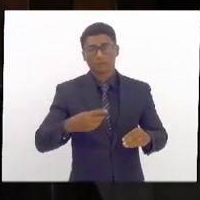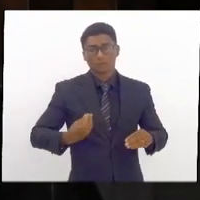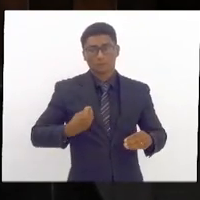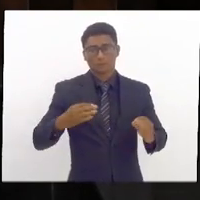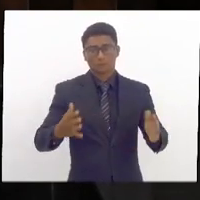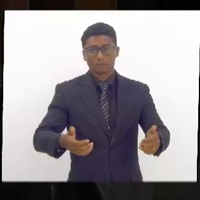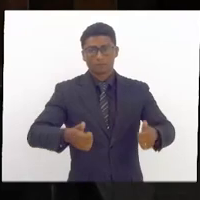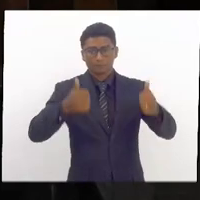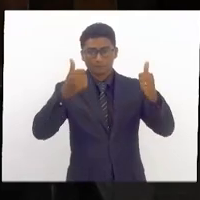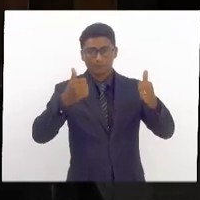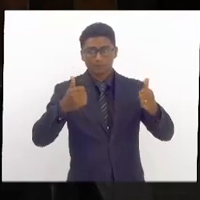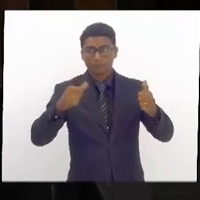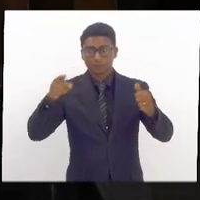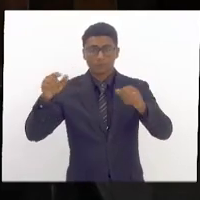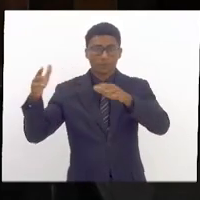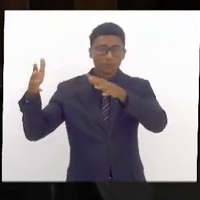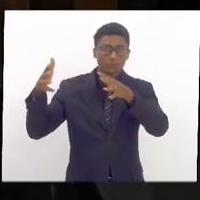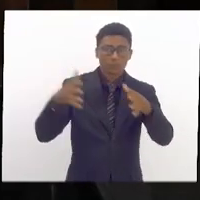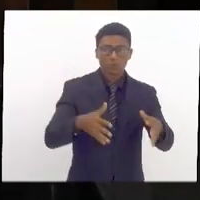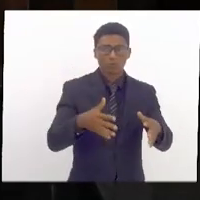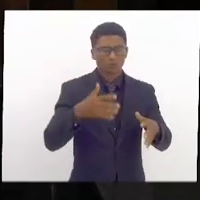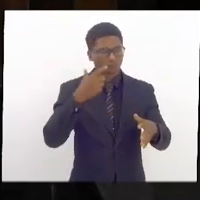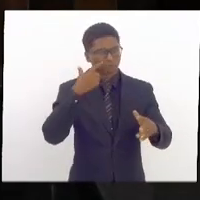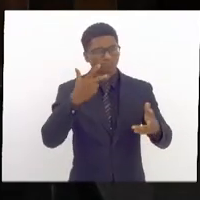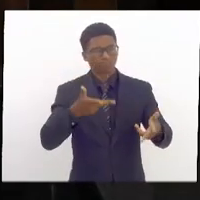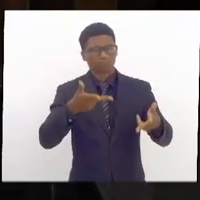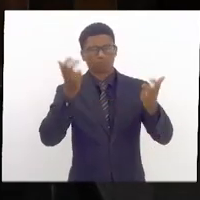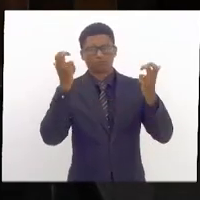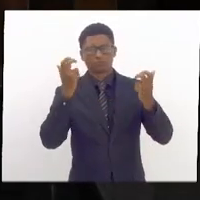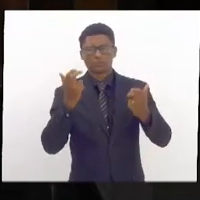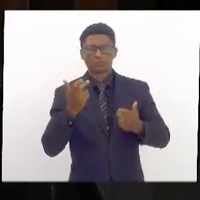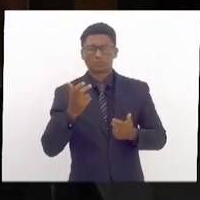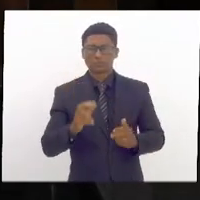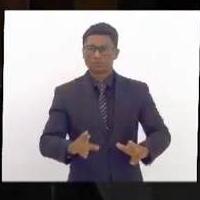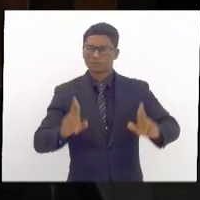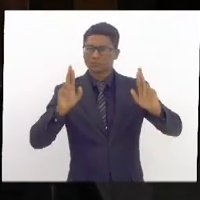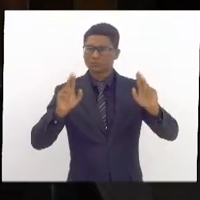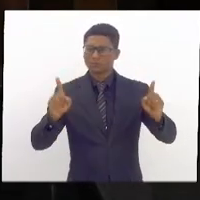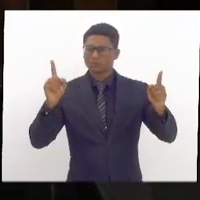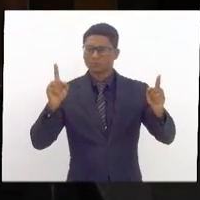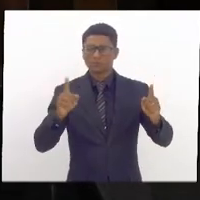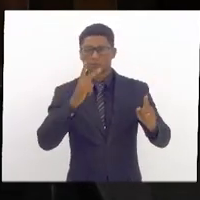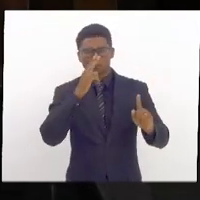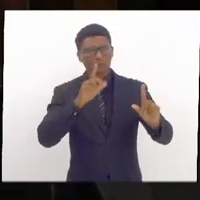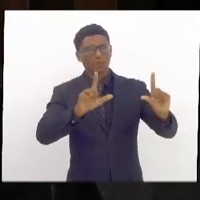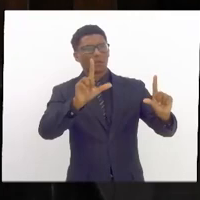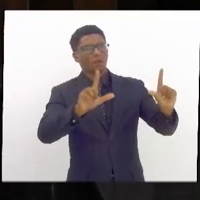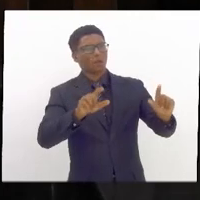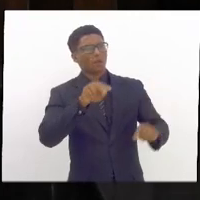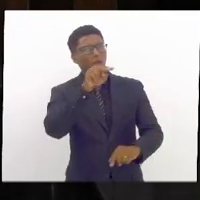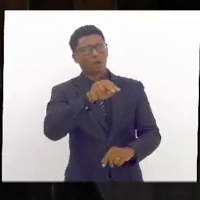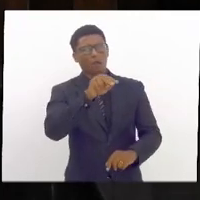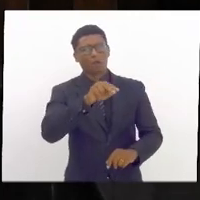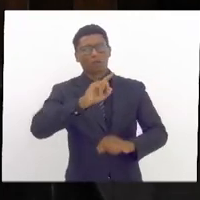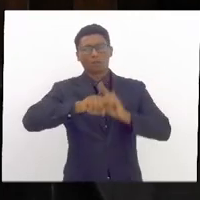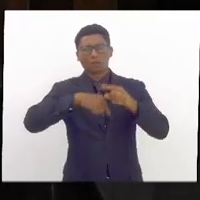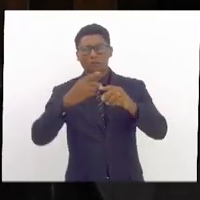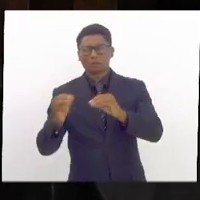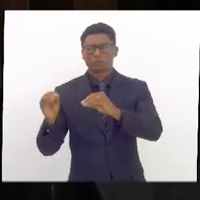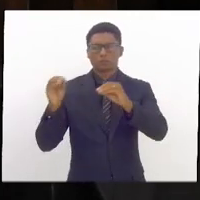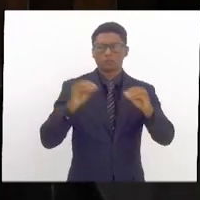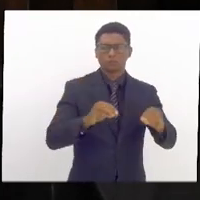aqui, perceberam que a realidade não era exatamente aquela que se via na televisão. Chegaram aqui e